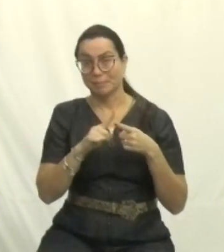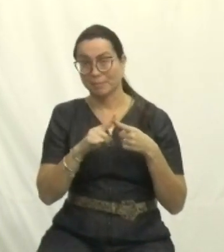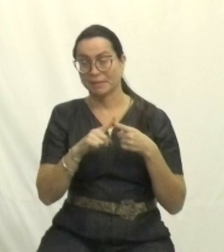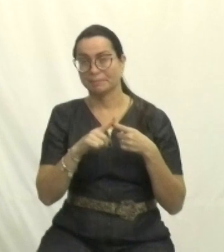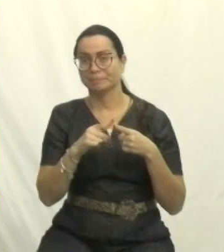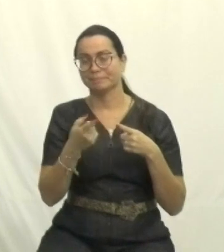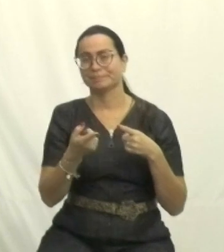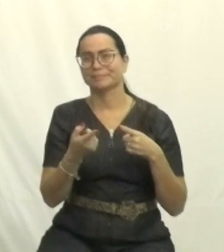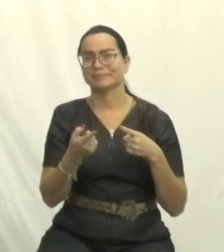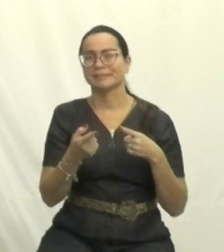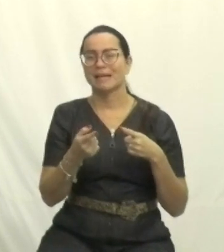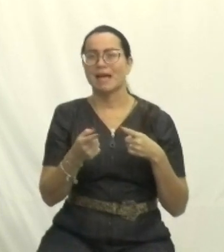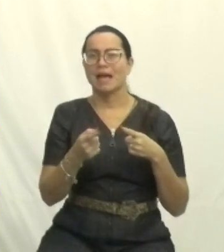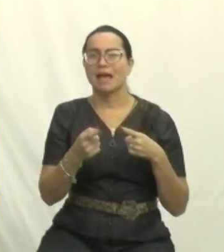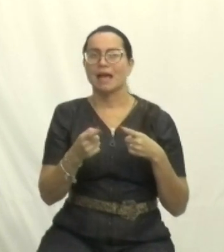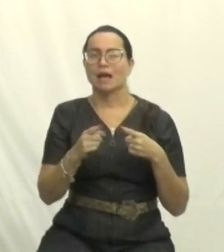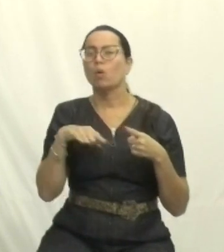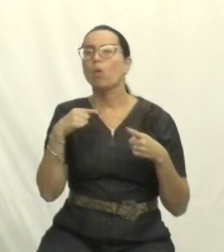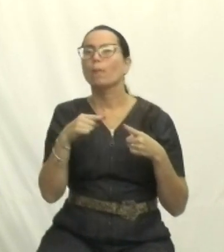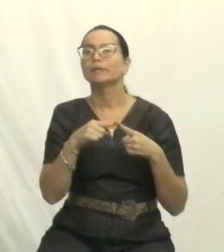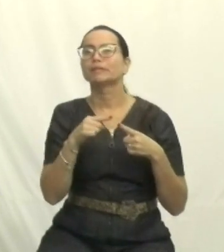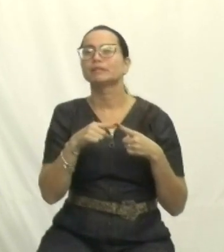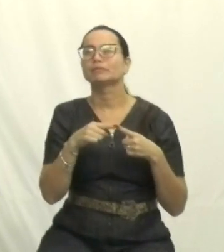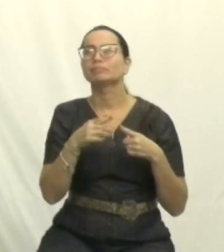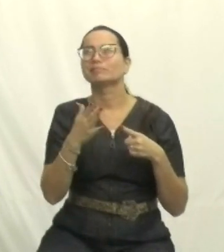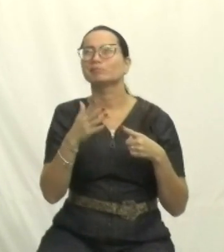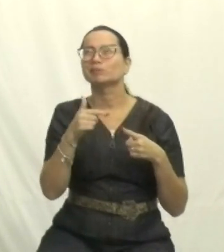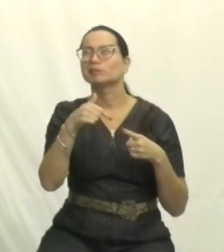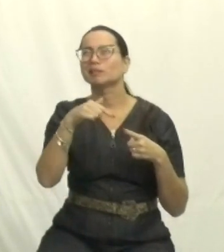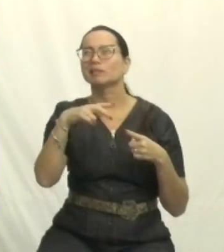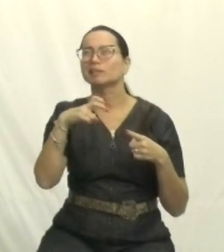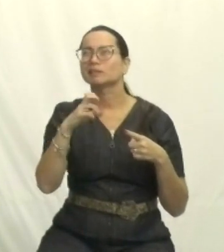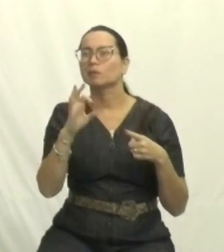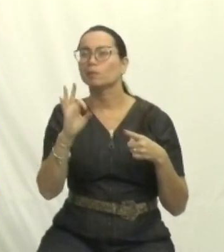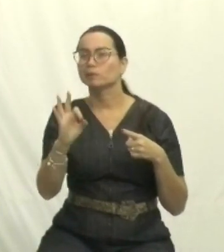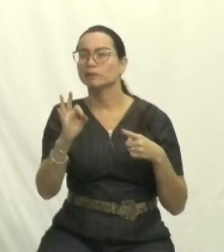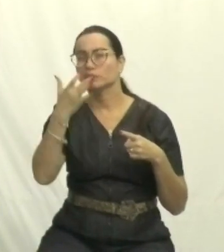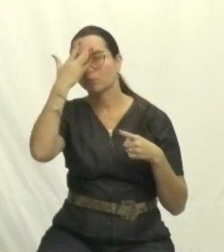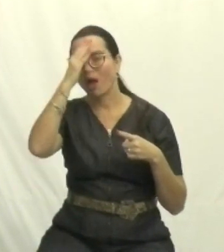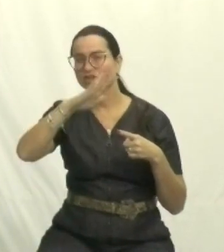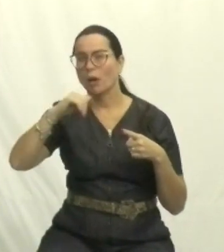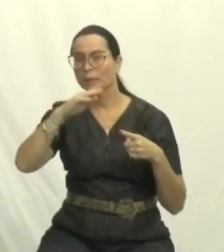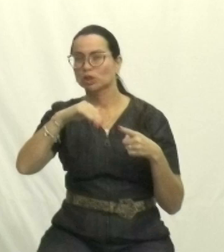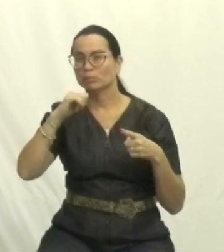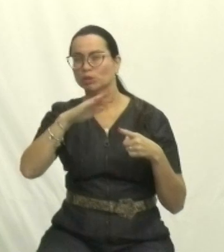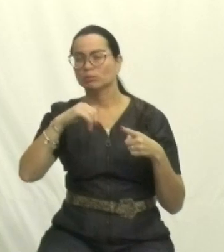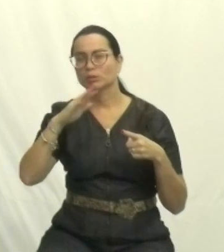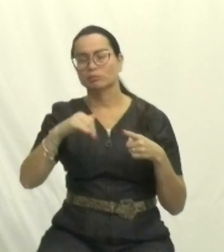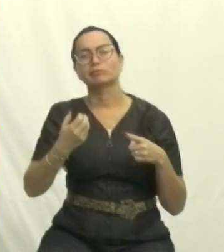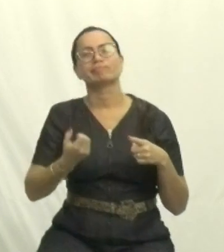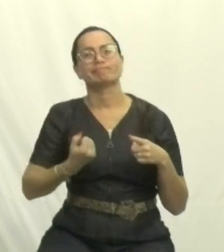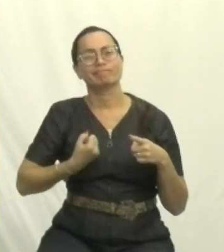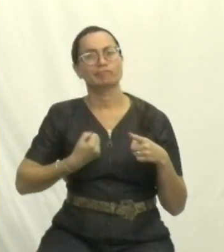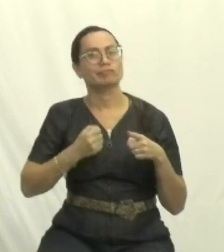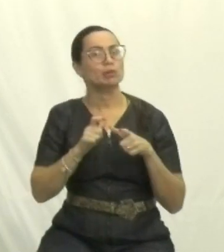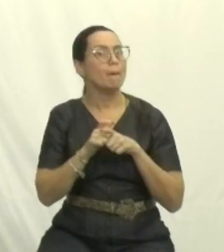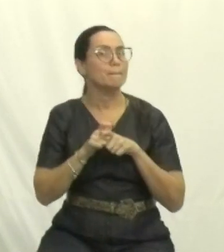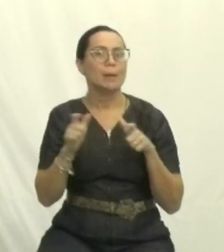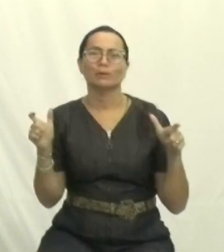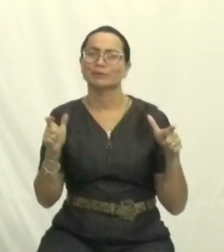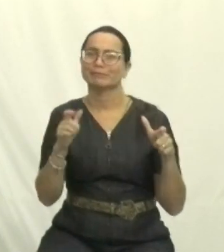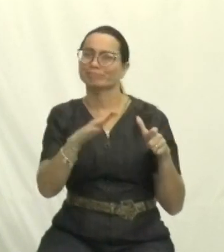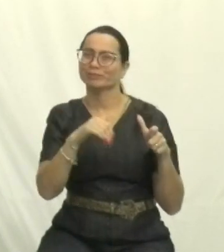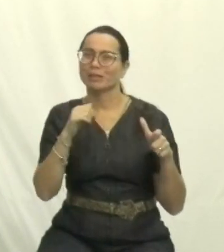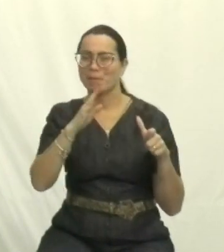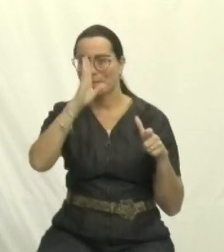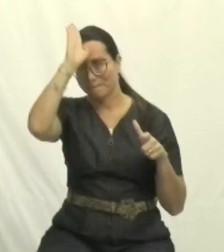aí por aproximadamente 75% das nossas ocorrências diárias. Então, é um número considerável da atividade